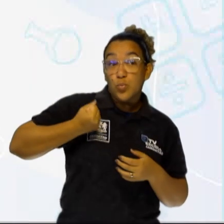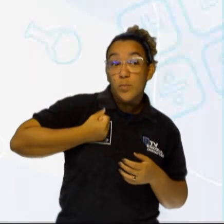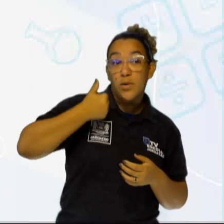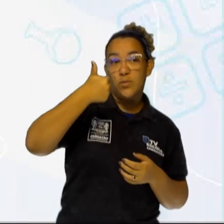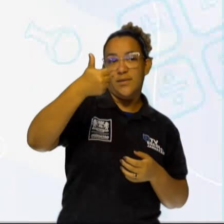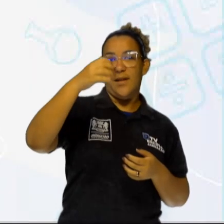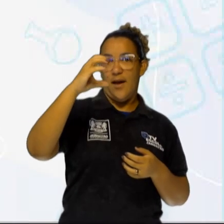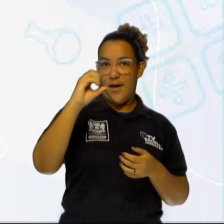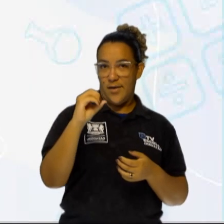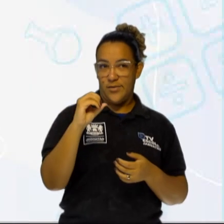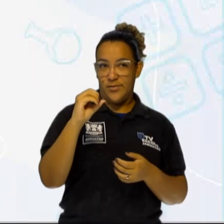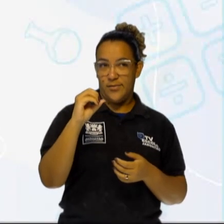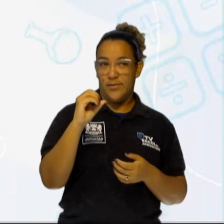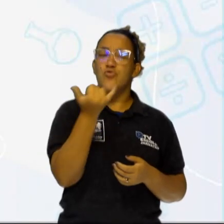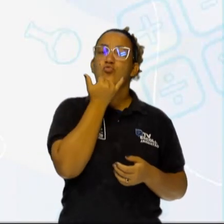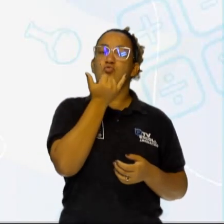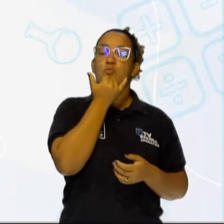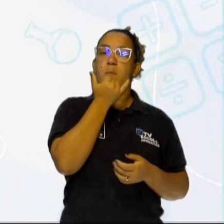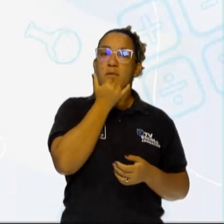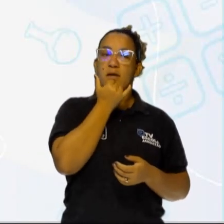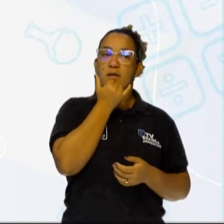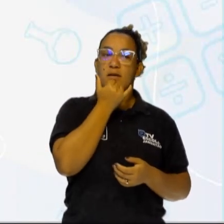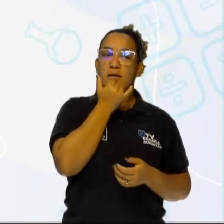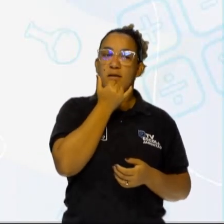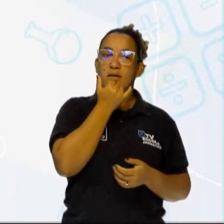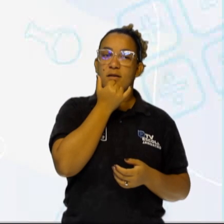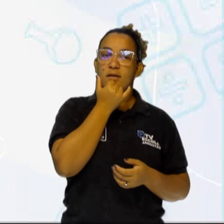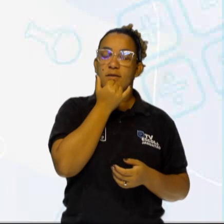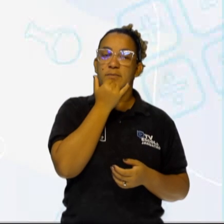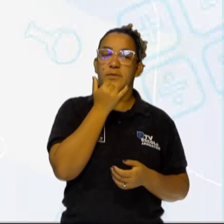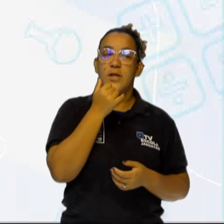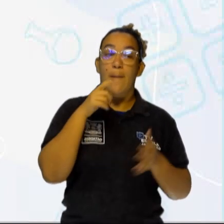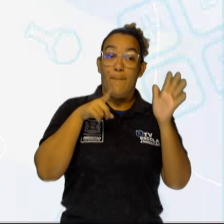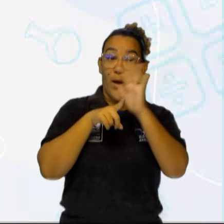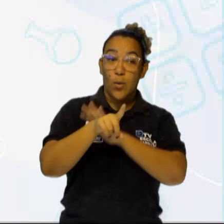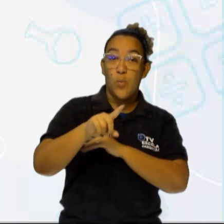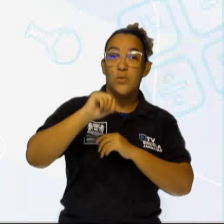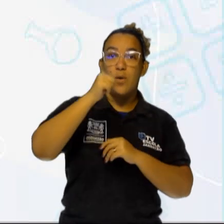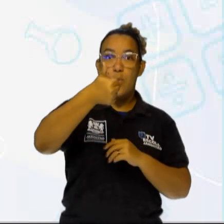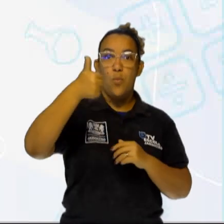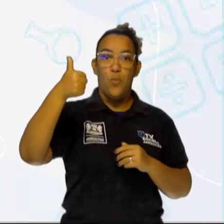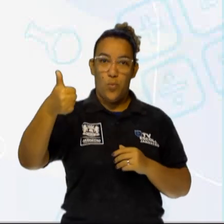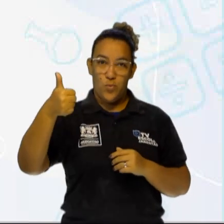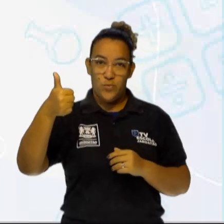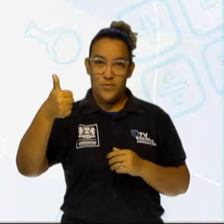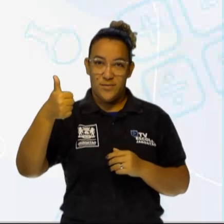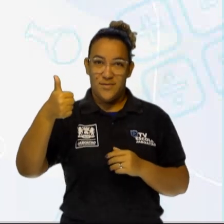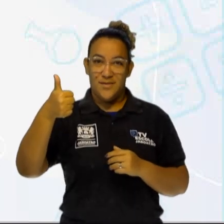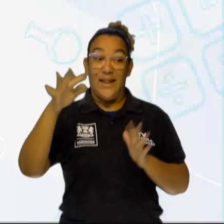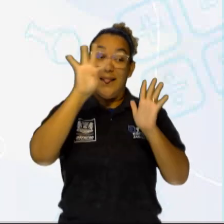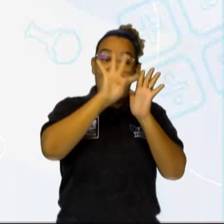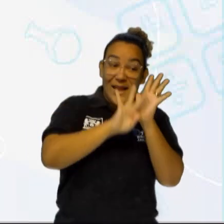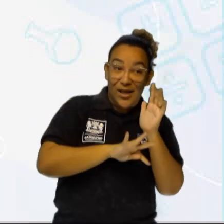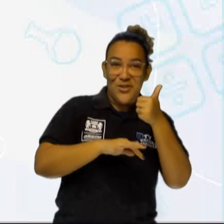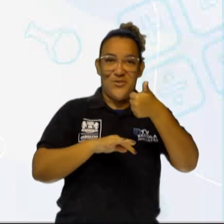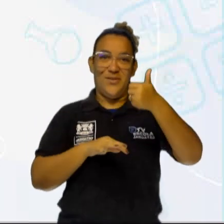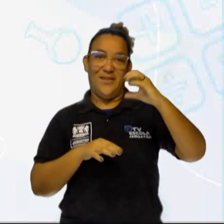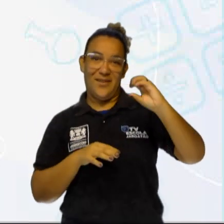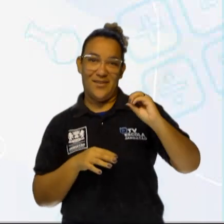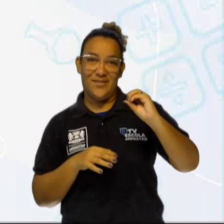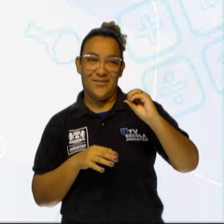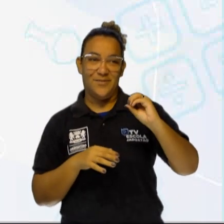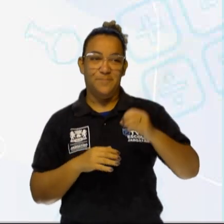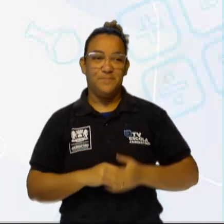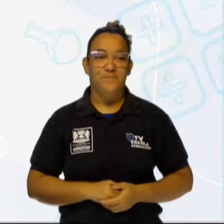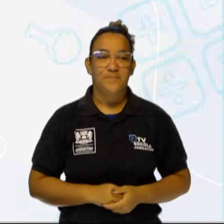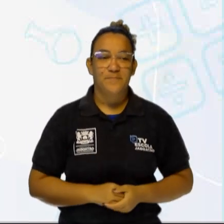pessoal, perdão, questão de número 11, né, que vai utilizar o texto 10. Agora sim. Bom, para falar